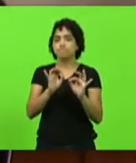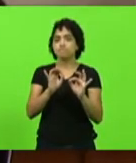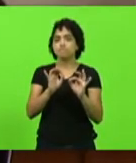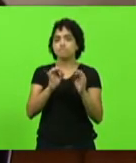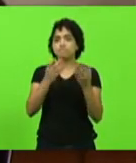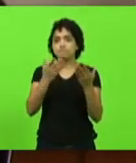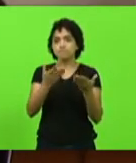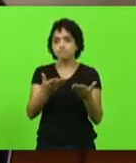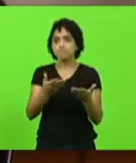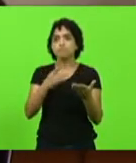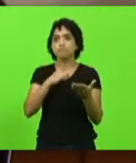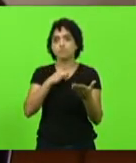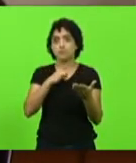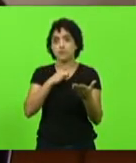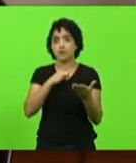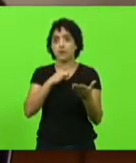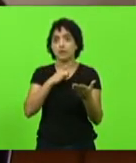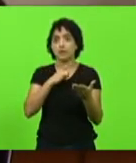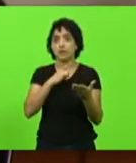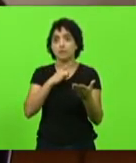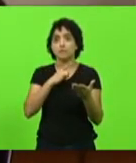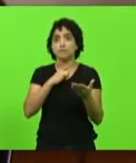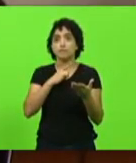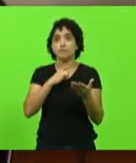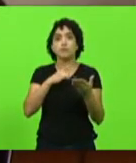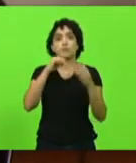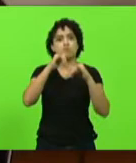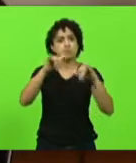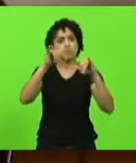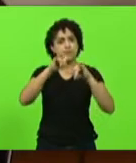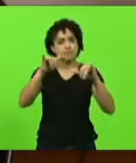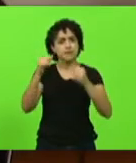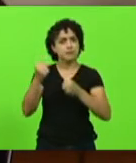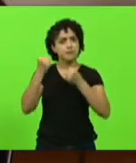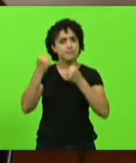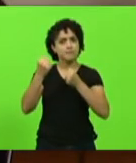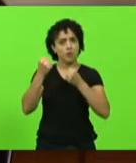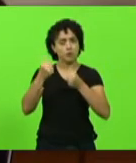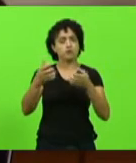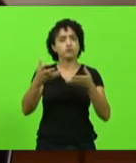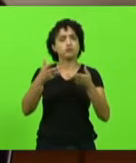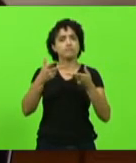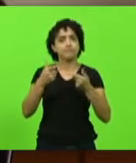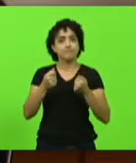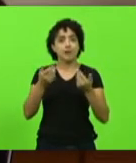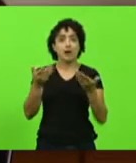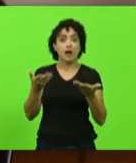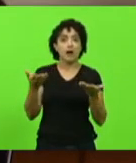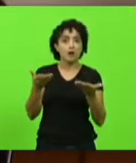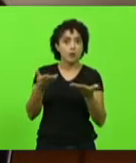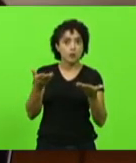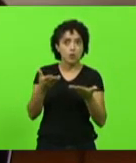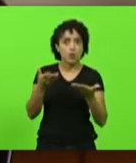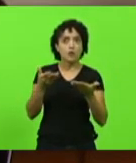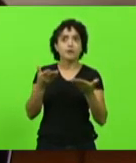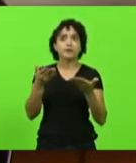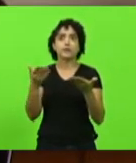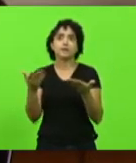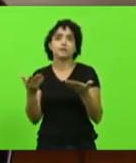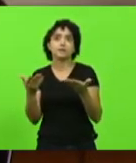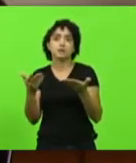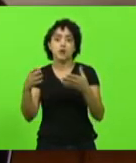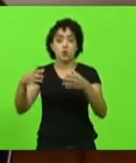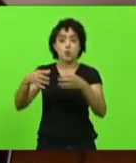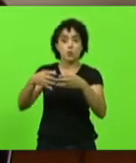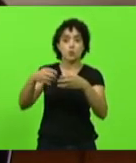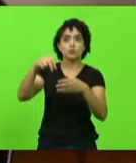Nós já temos lá na região uma imprensa muito forte, muito competente. Imagina agora, vindo o grupo